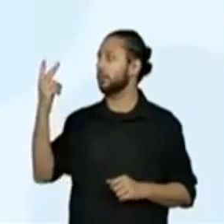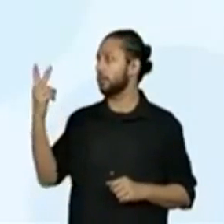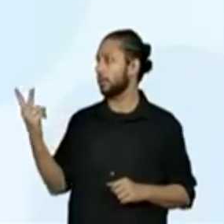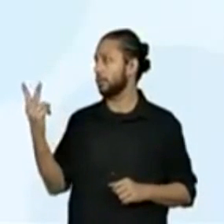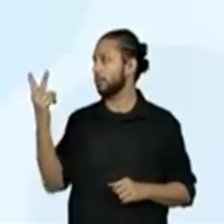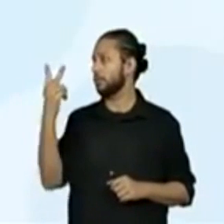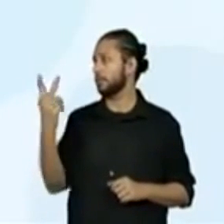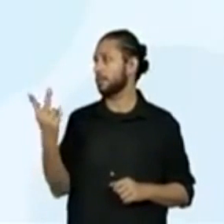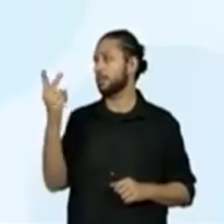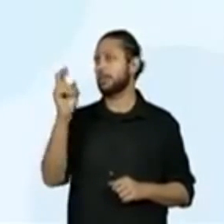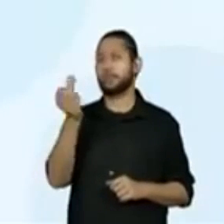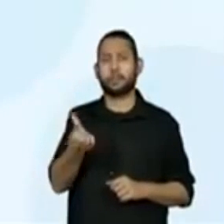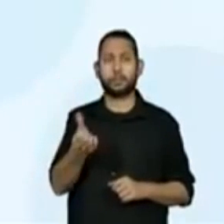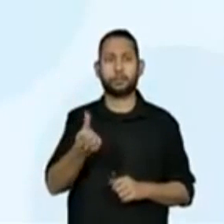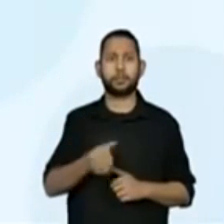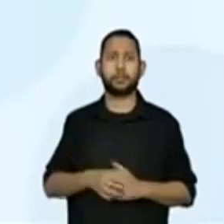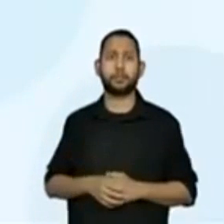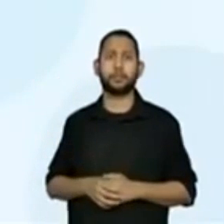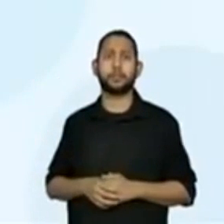2,26.